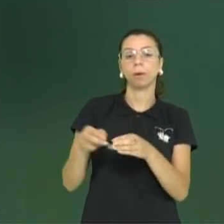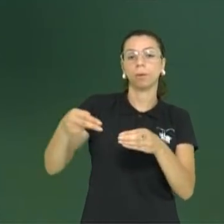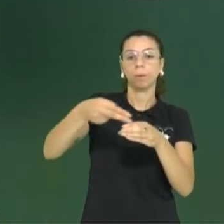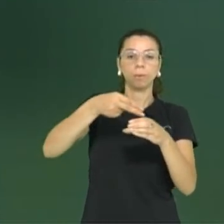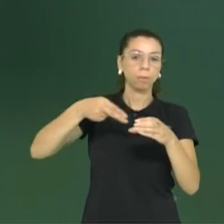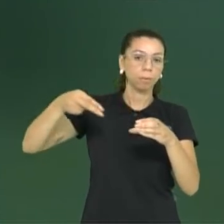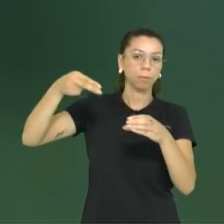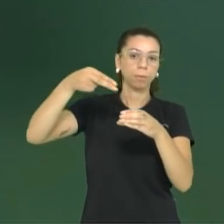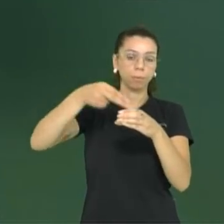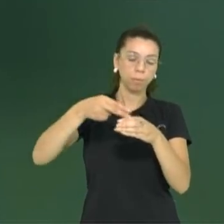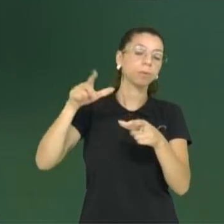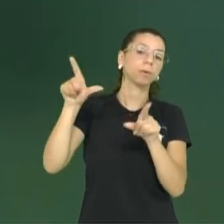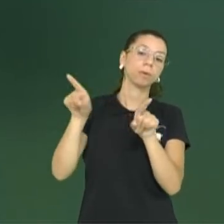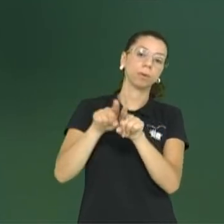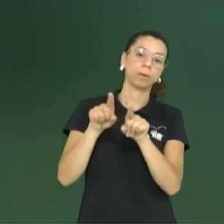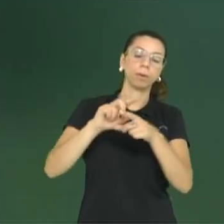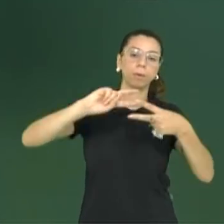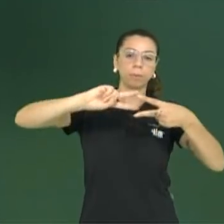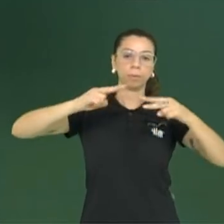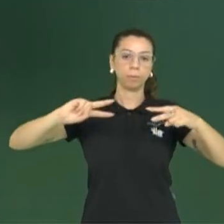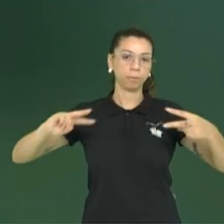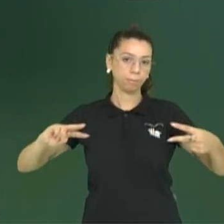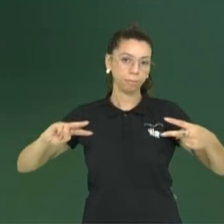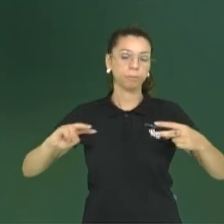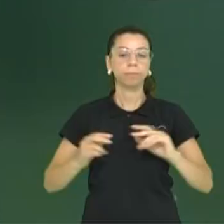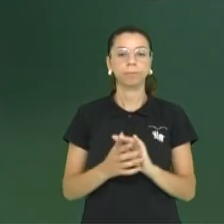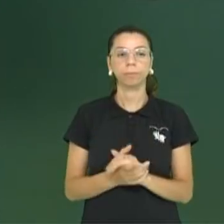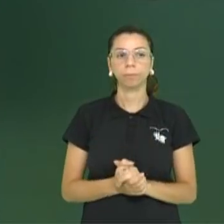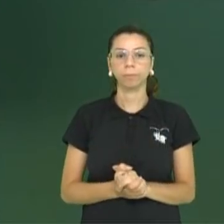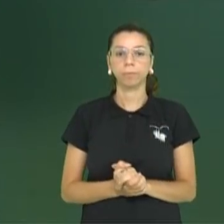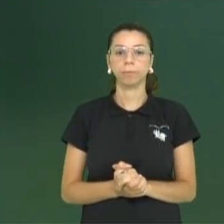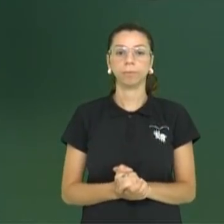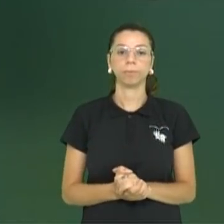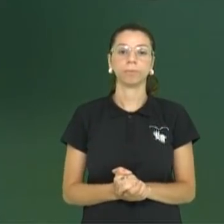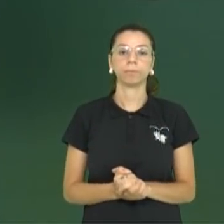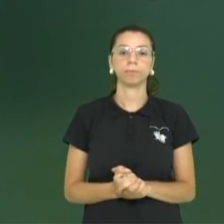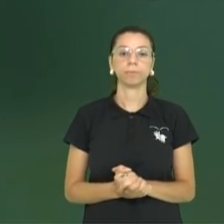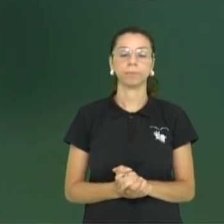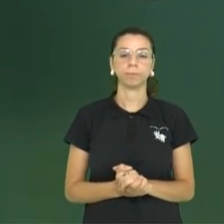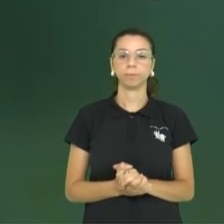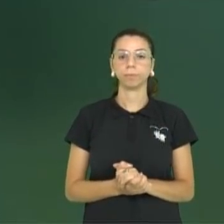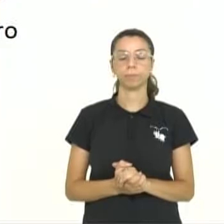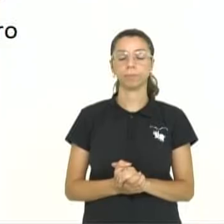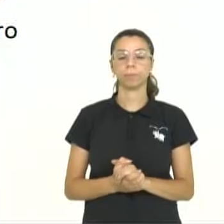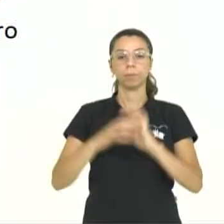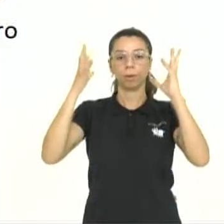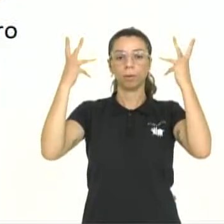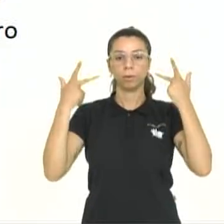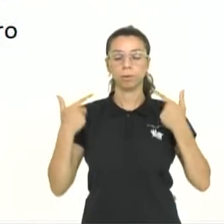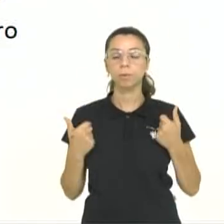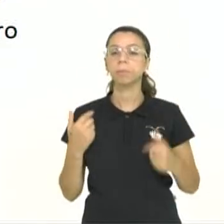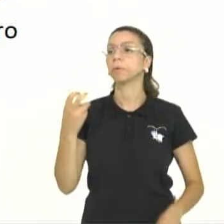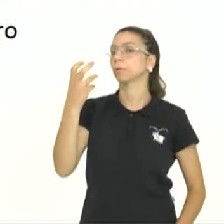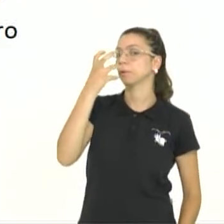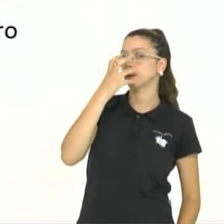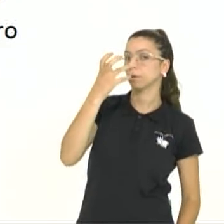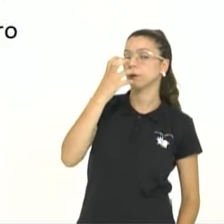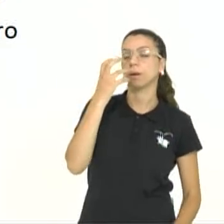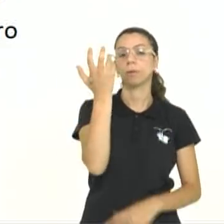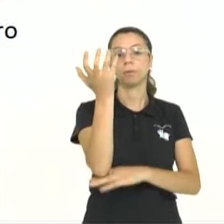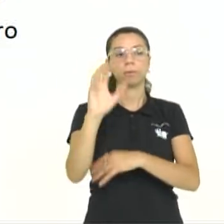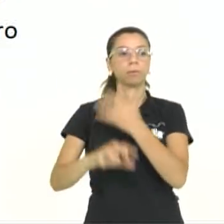quê? O material hereditário, o material genético. Seres humanos, cachorros,